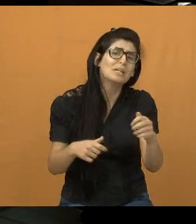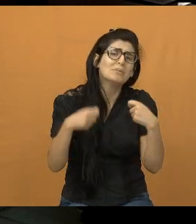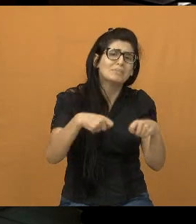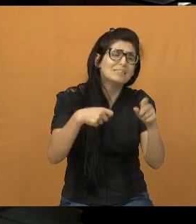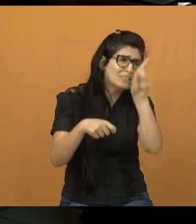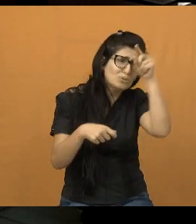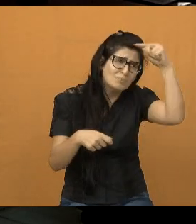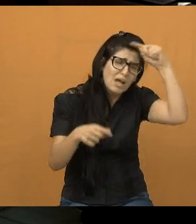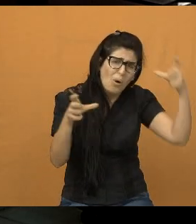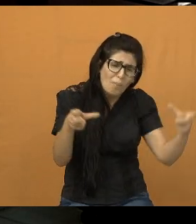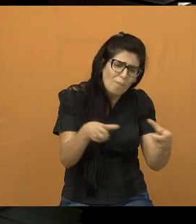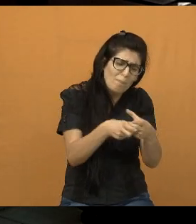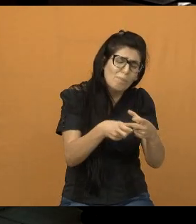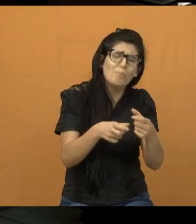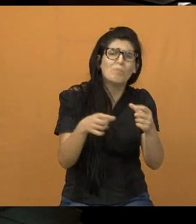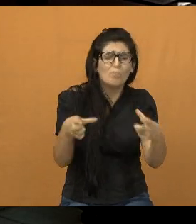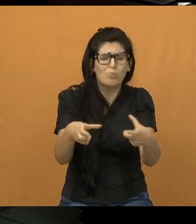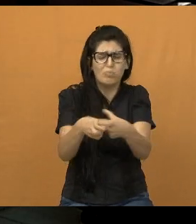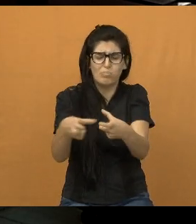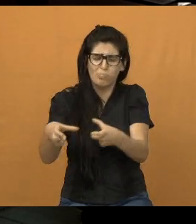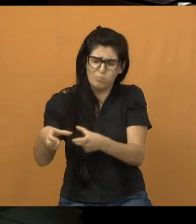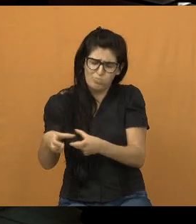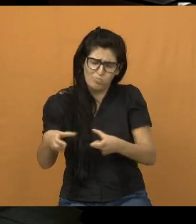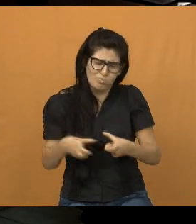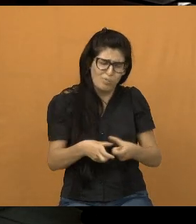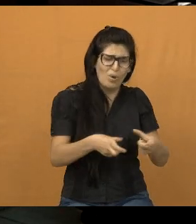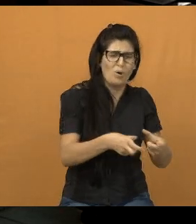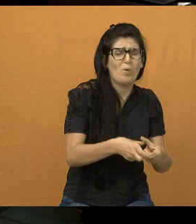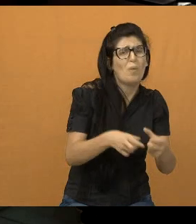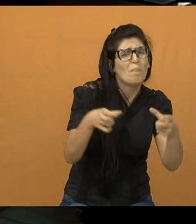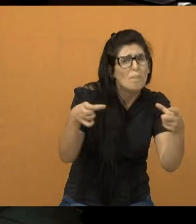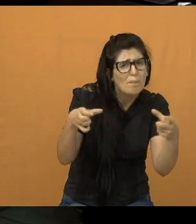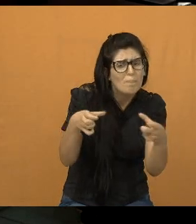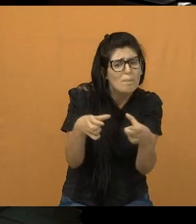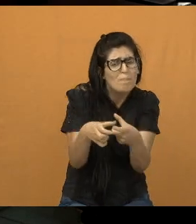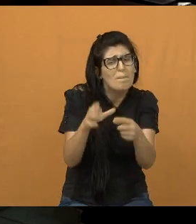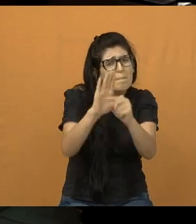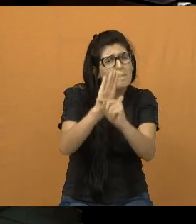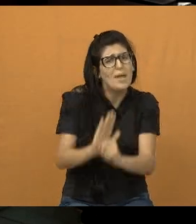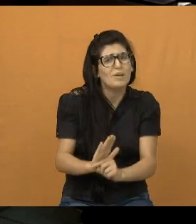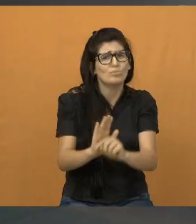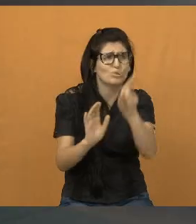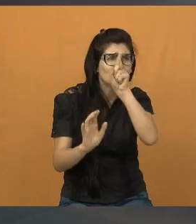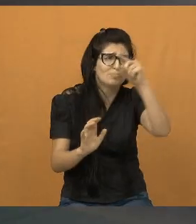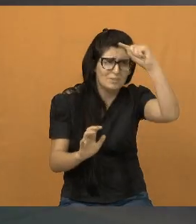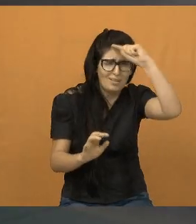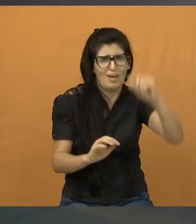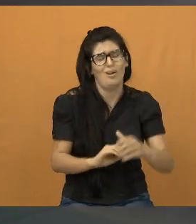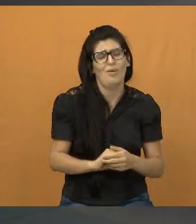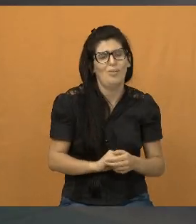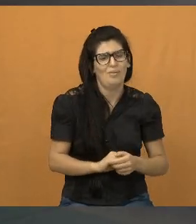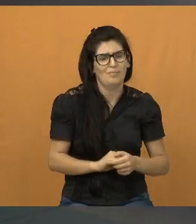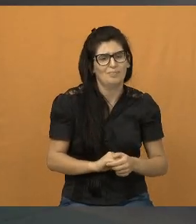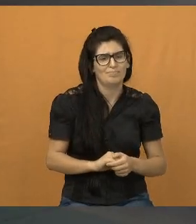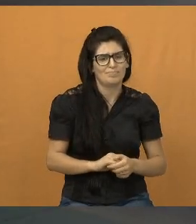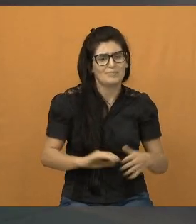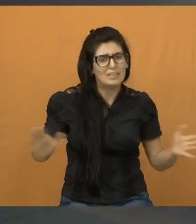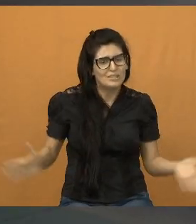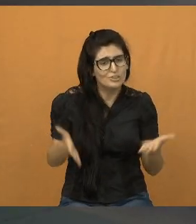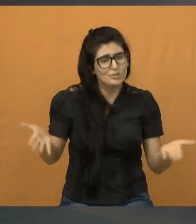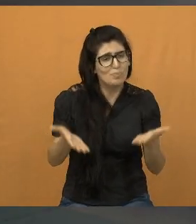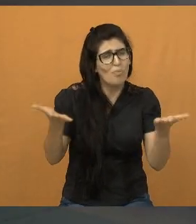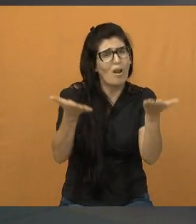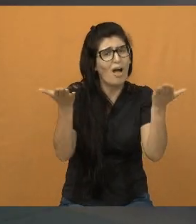UPA e o mínimo de 12 horas. Né? Quando a gente conseguir inverter essa balança mesmo de estimular mais, investir mais na